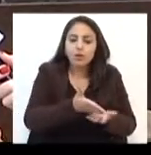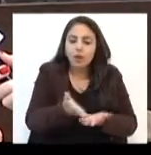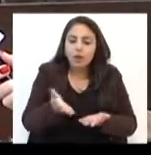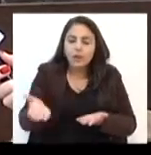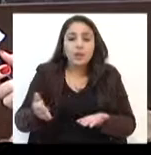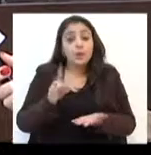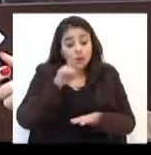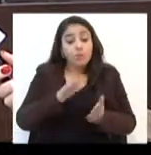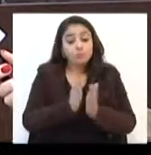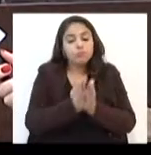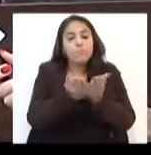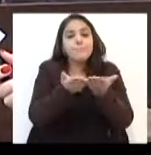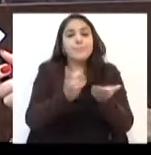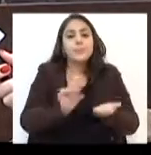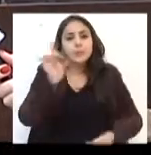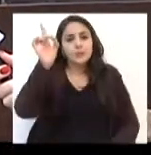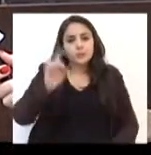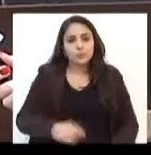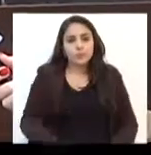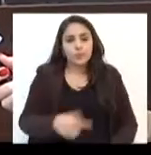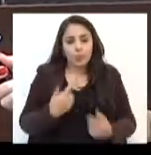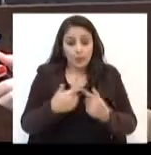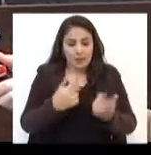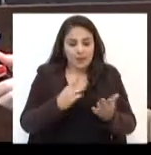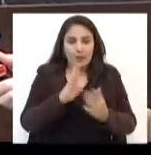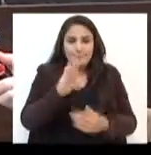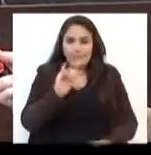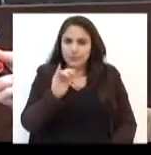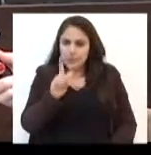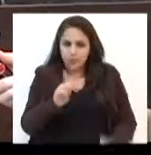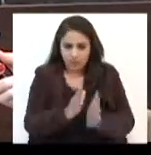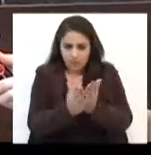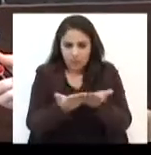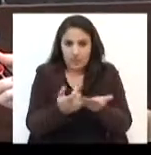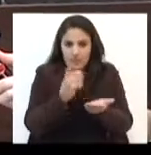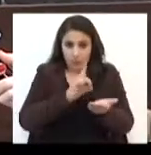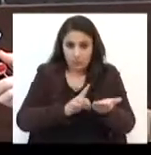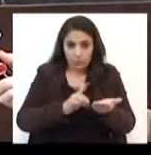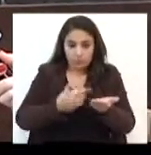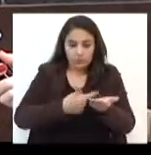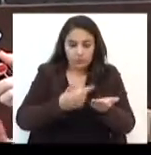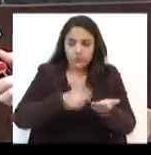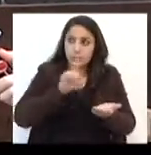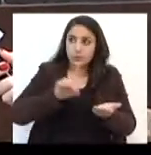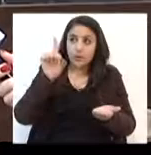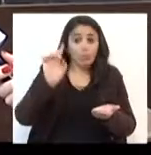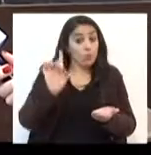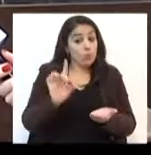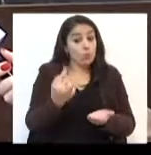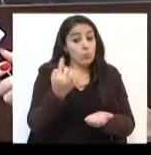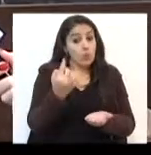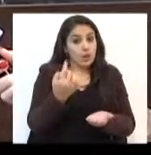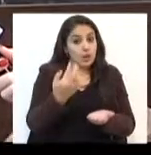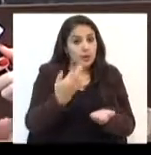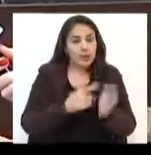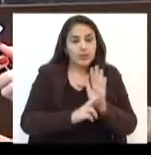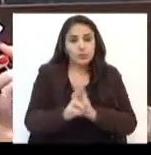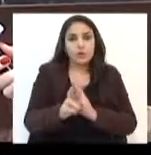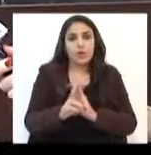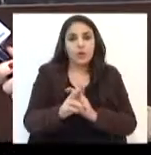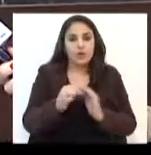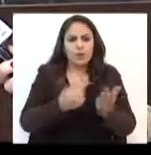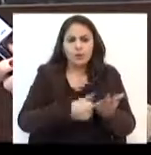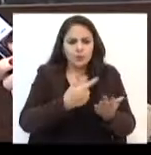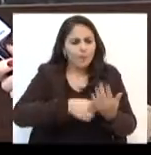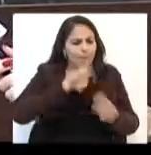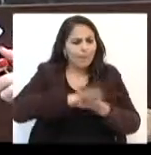dimensiona ele, que é a Bíblia. Porque a Bíblia é um livro que não é de uma religião, ela é de todas as religiões. É o livro mais